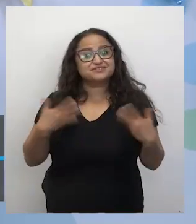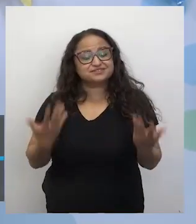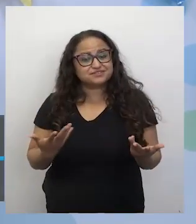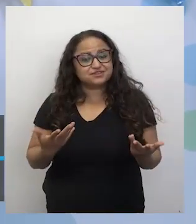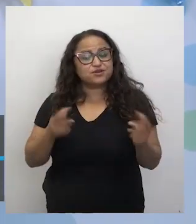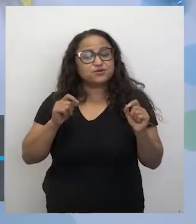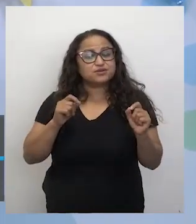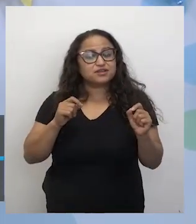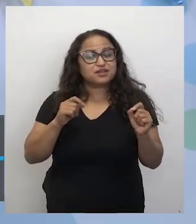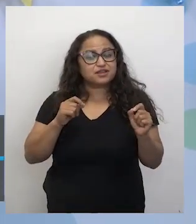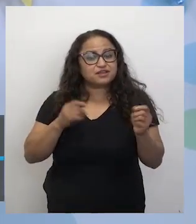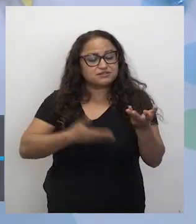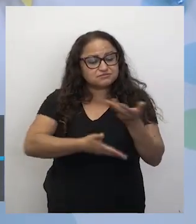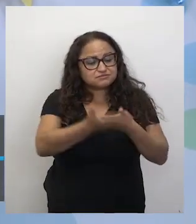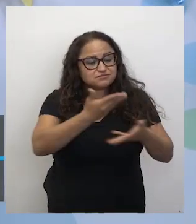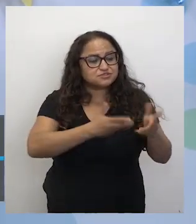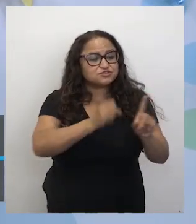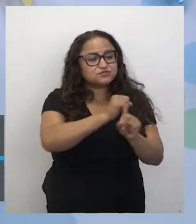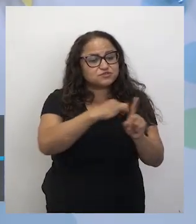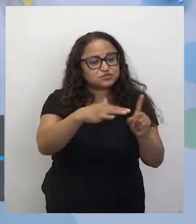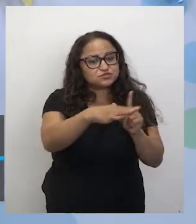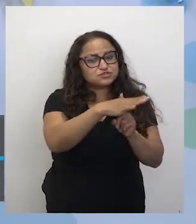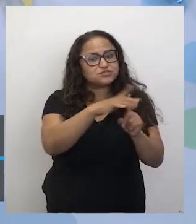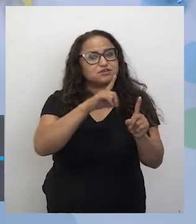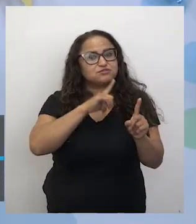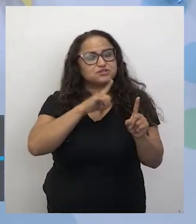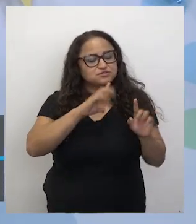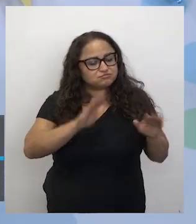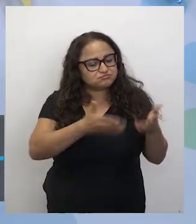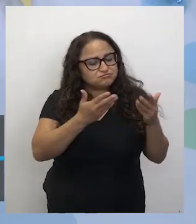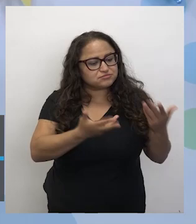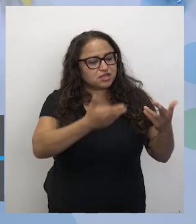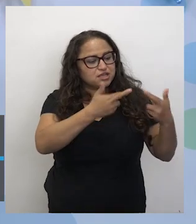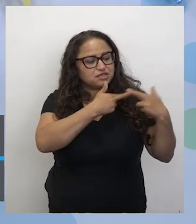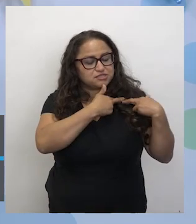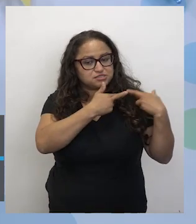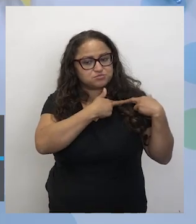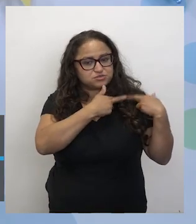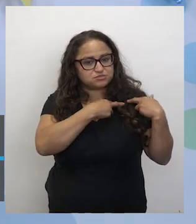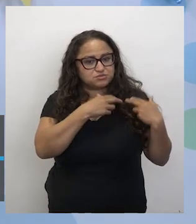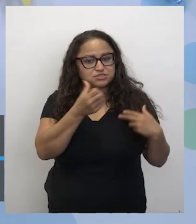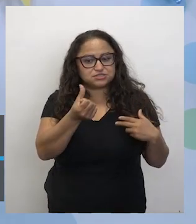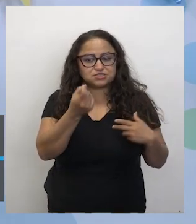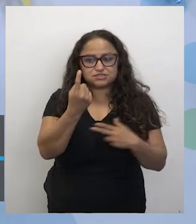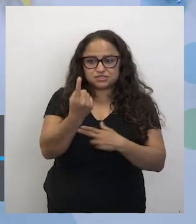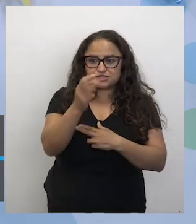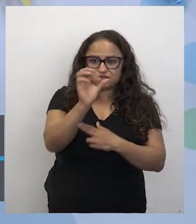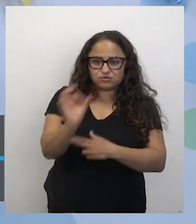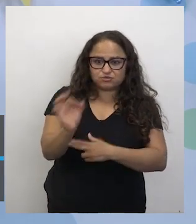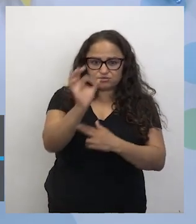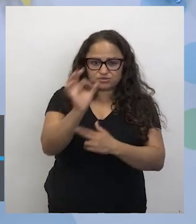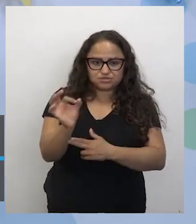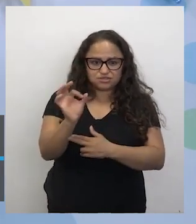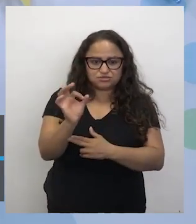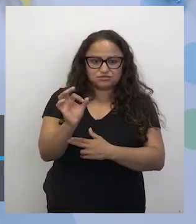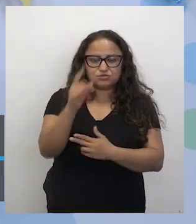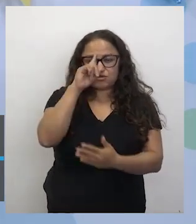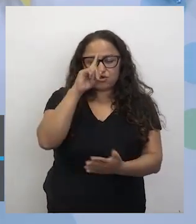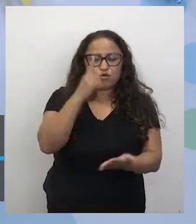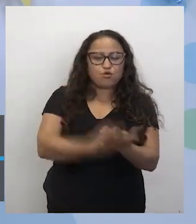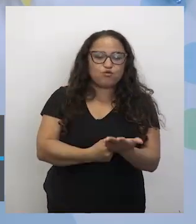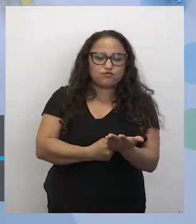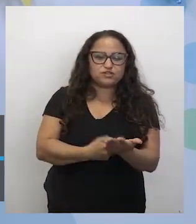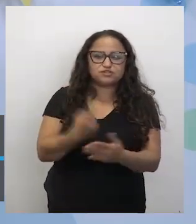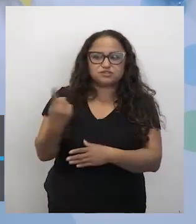iniciativa social 26%, mais responsabilidade 61%, né? Confiança 12%.